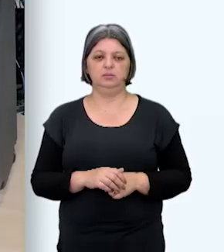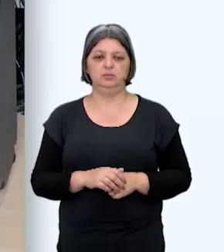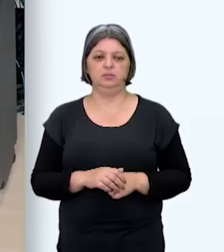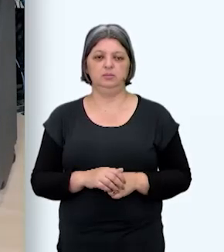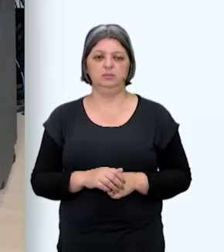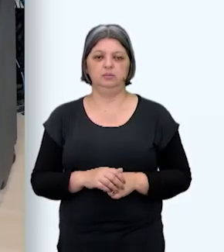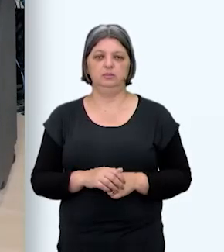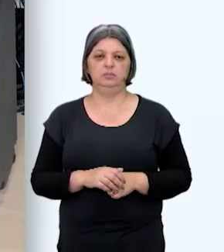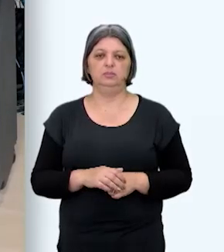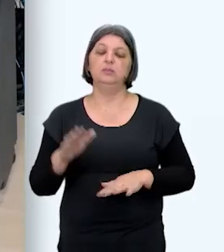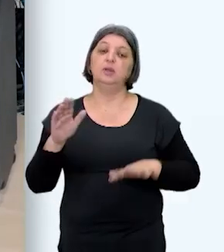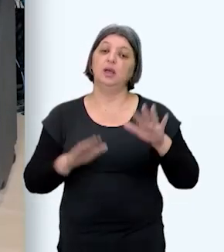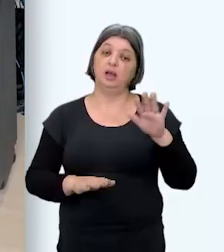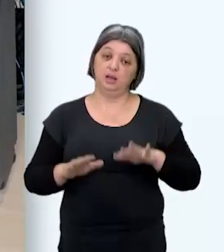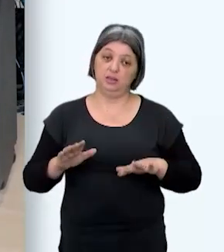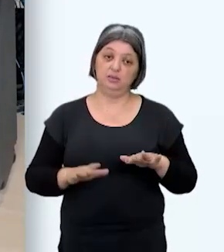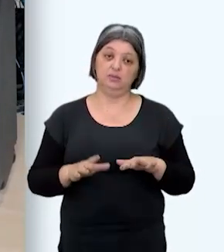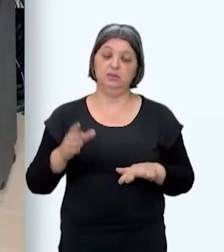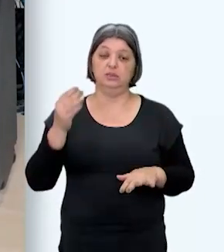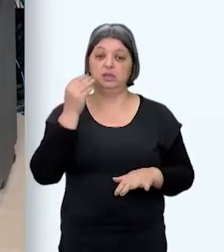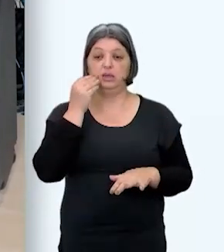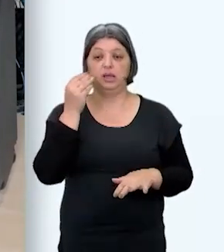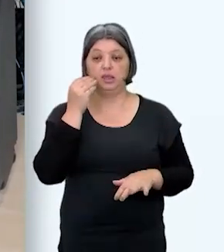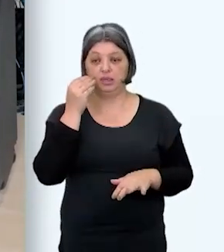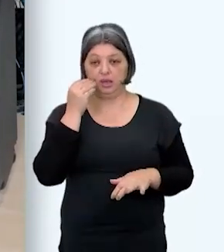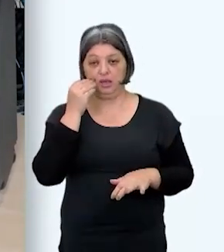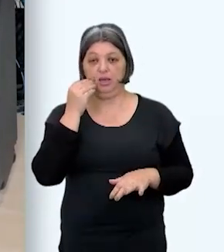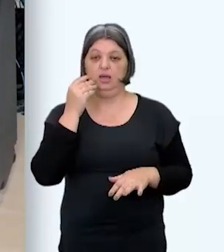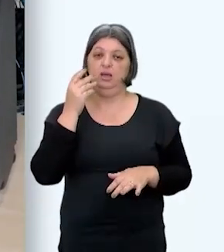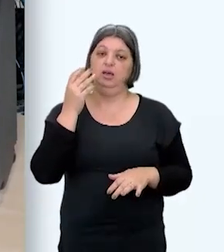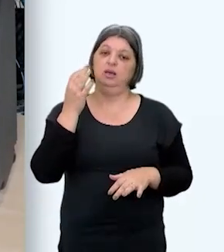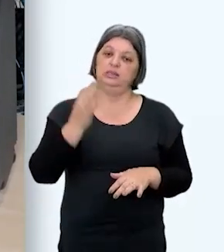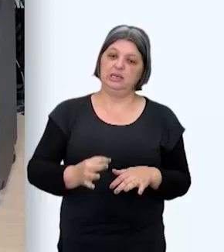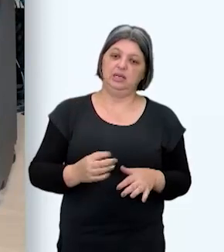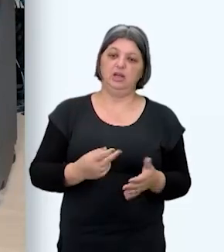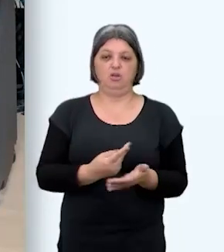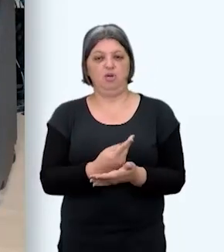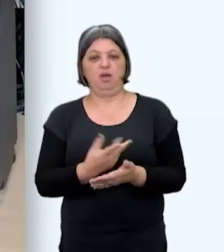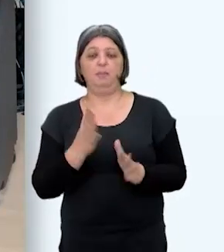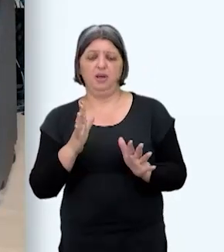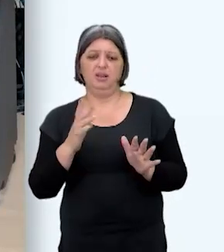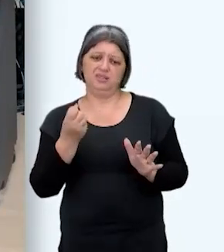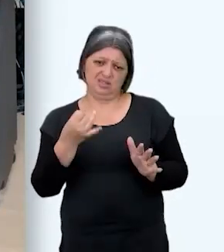Muitas vezes é tentativa e erro, né? Sim. Mas mesmo com erro a gente acaba aprendendo e